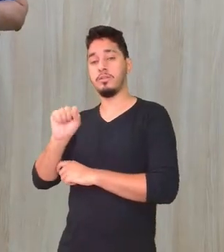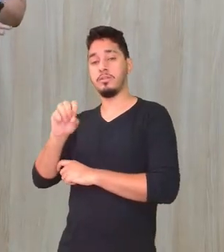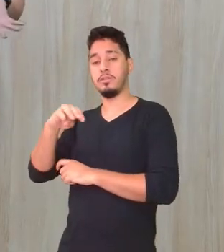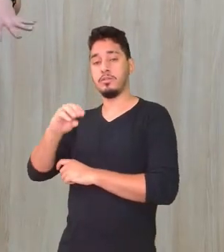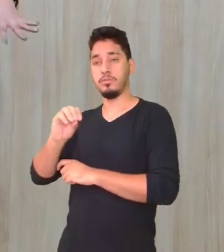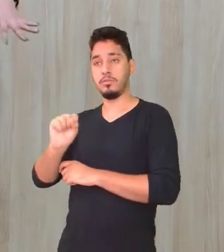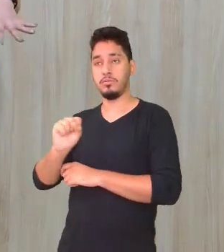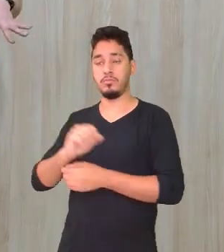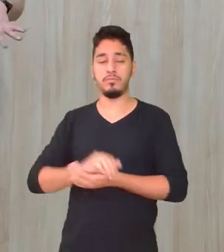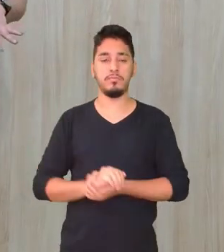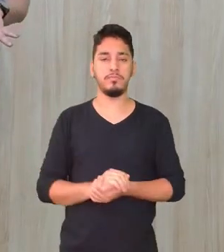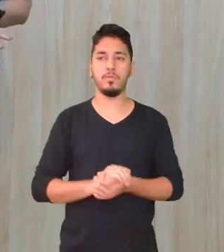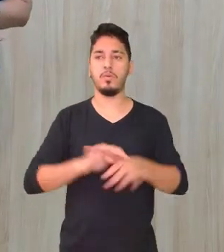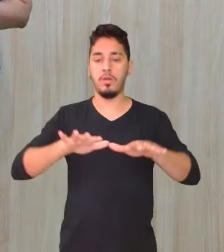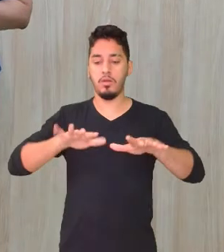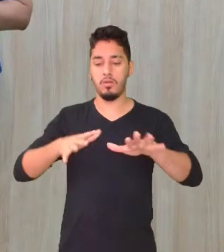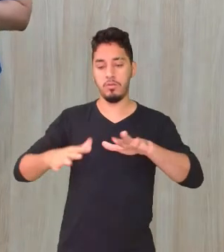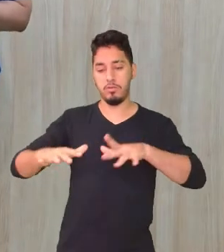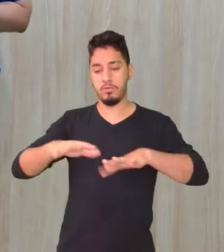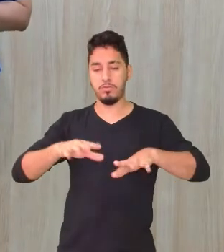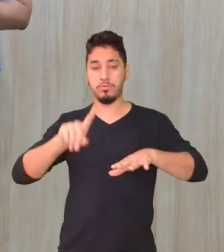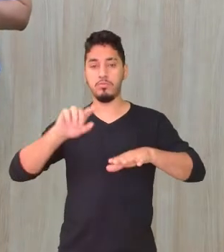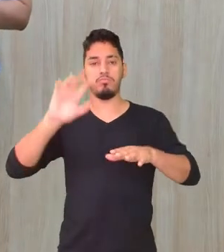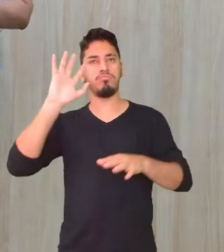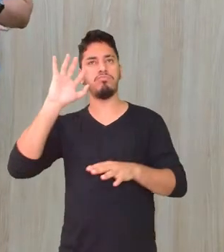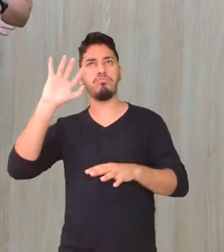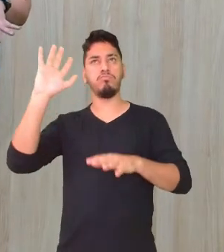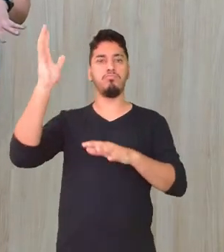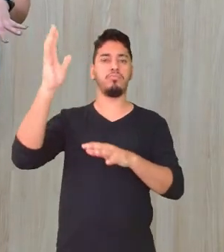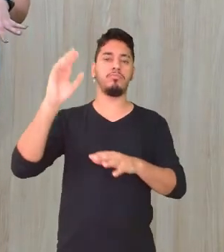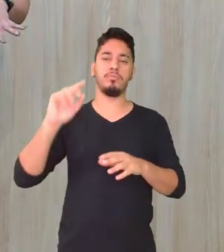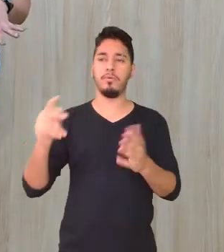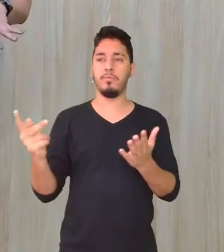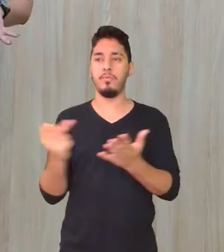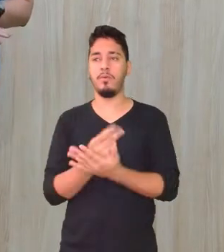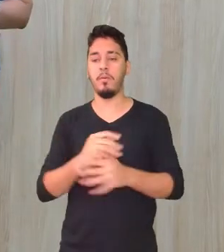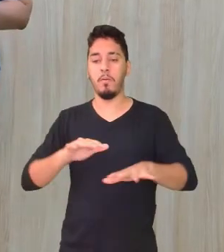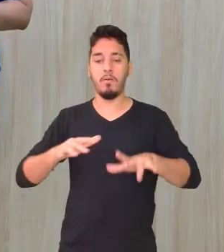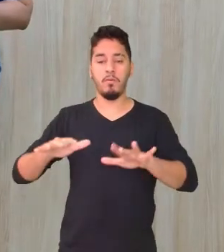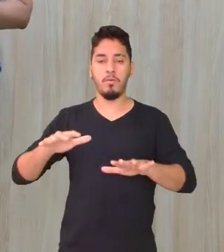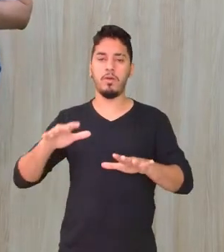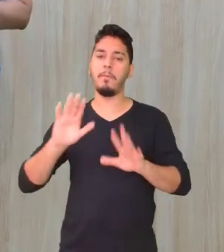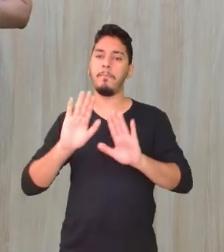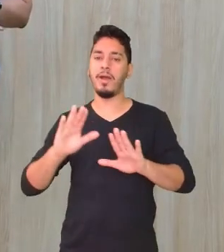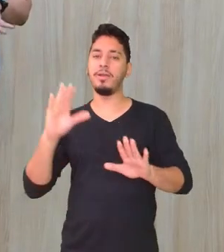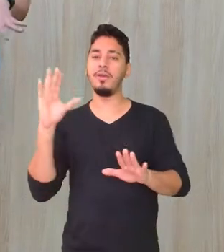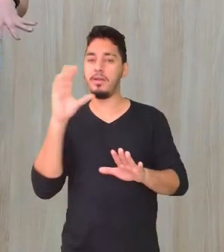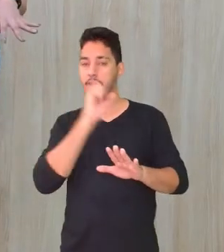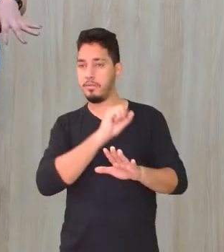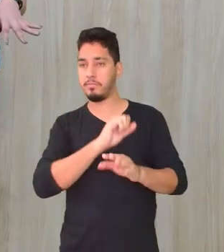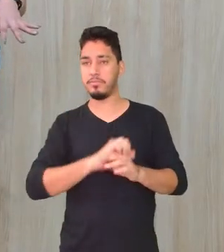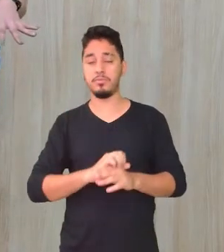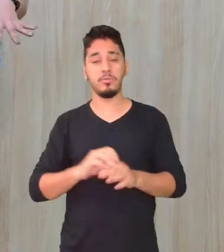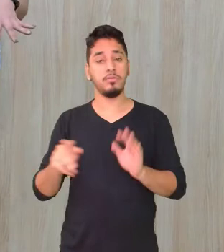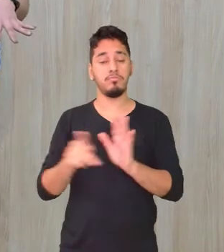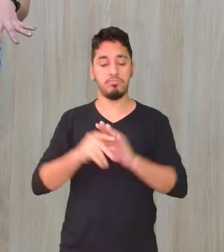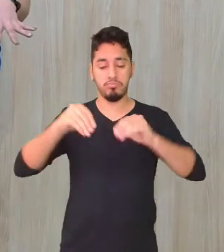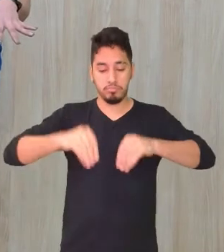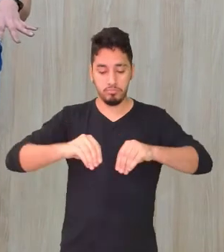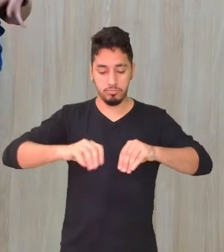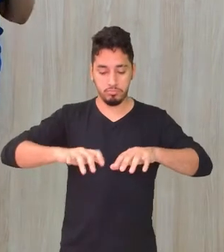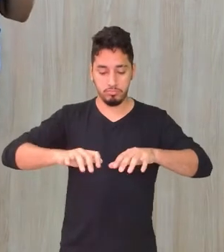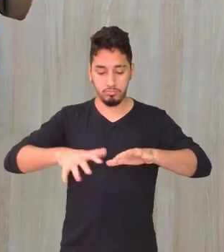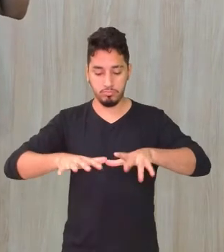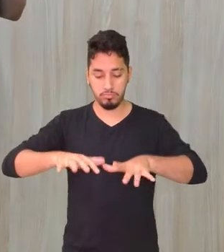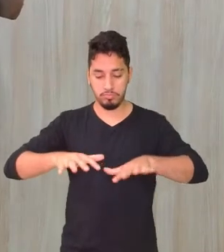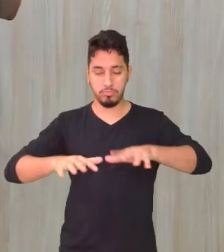os terremotos são fenômenos de vibração brusca e passageira da superfície da Terra, tá certo?